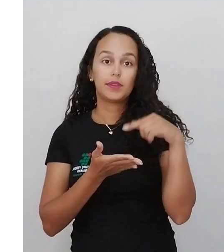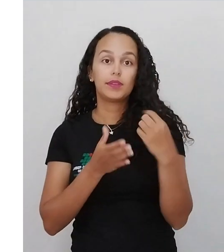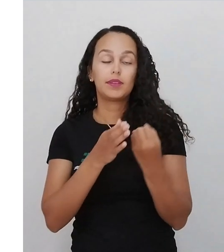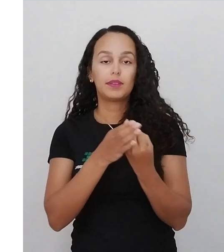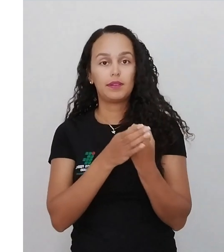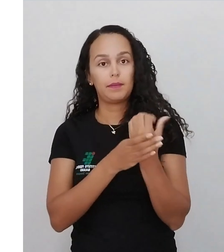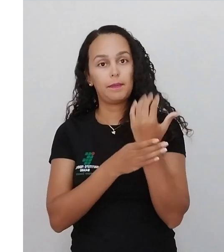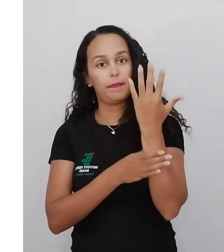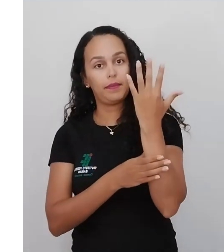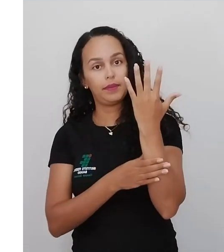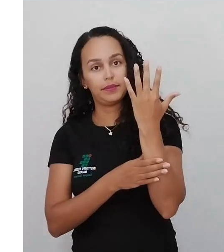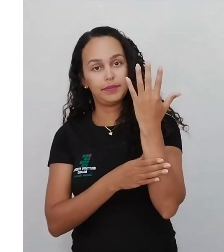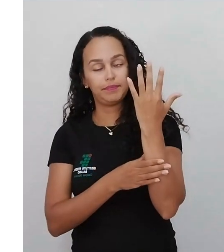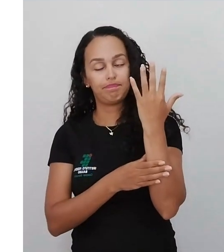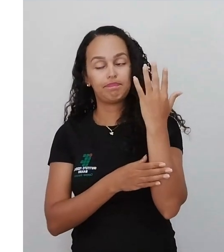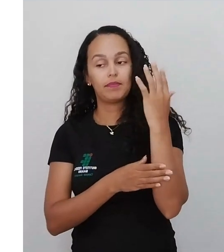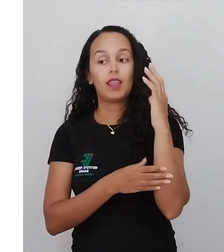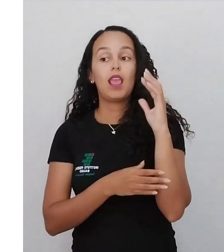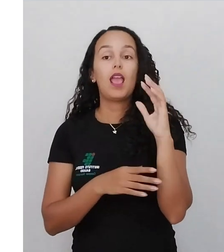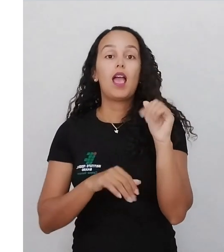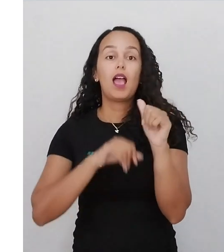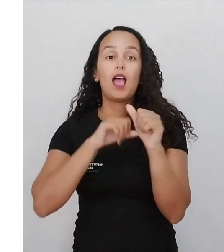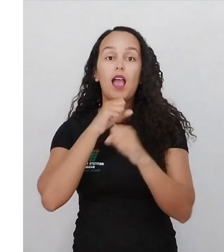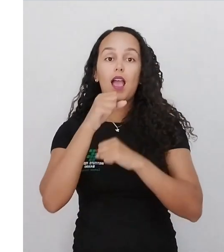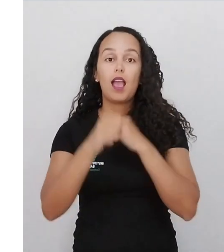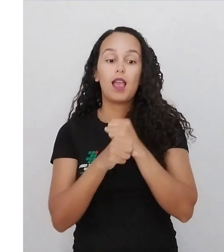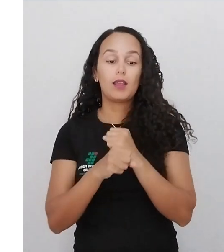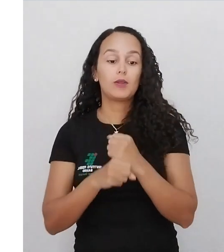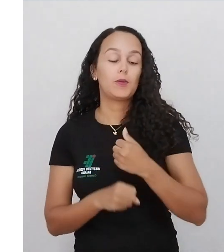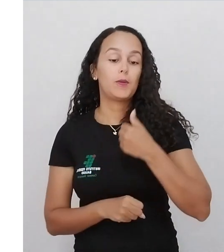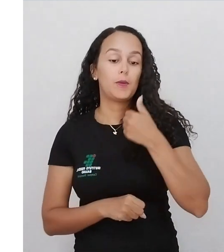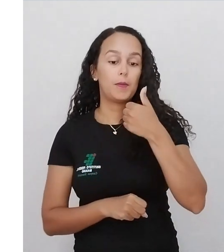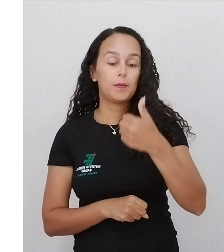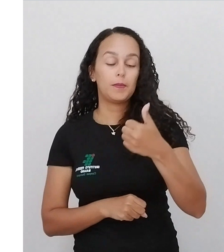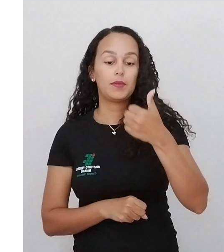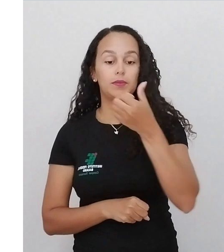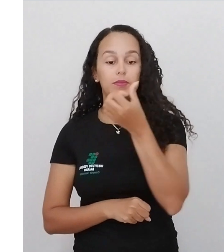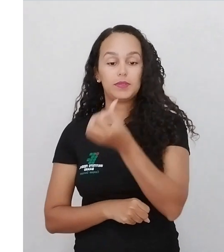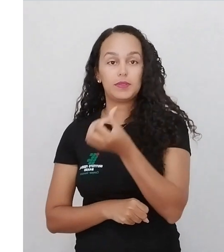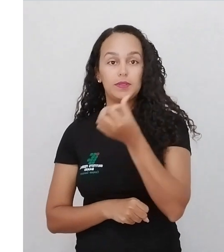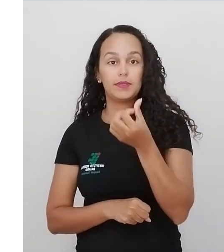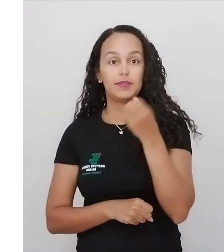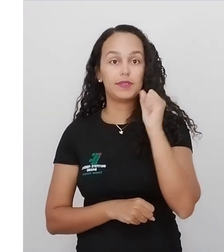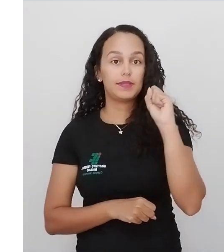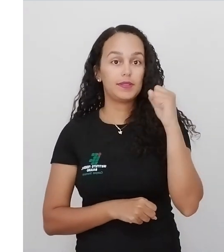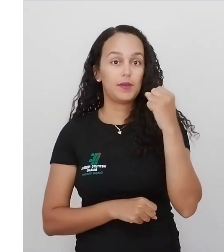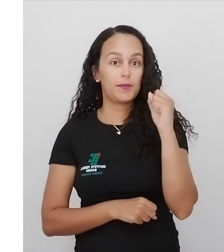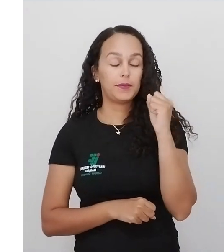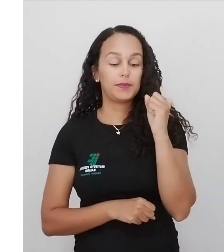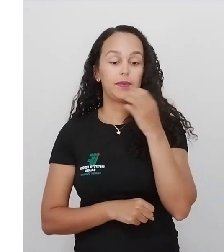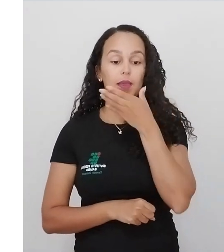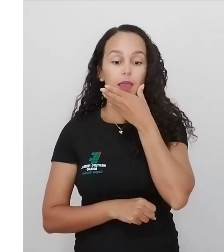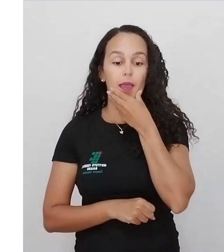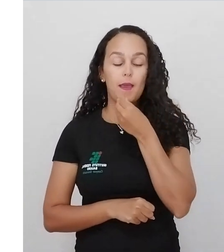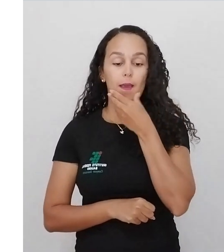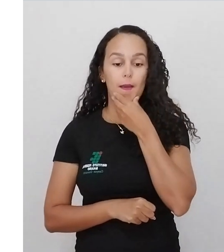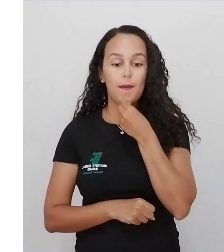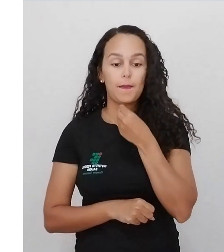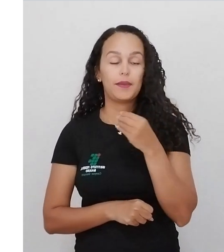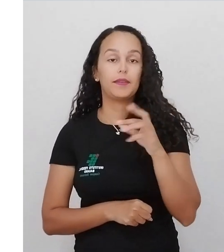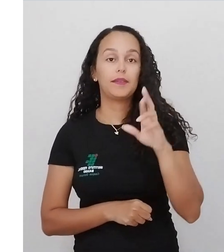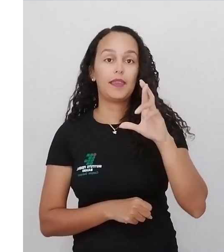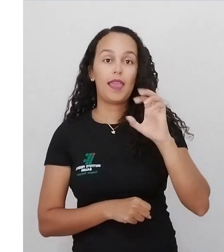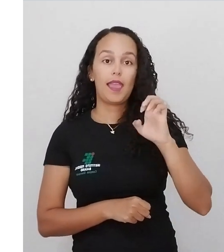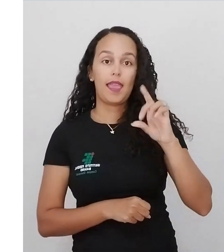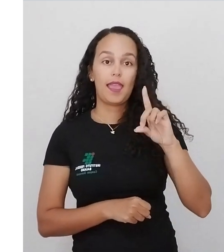planta. Em 1668, Reid ele já fez um experimento totalmente diferente. Ele